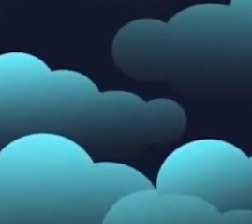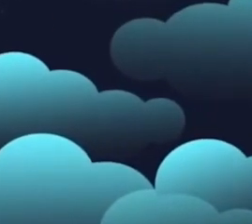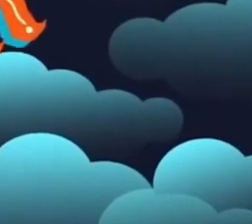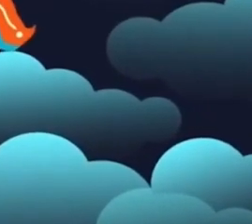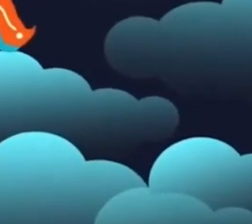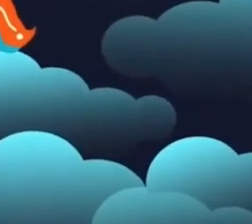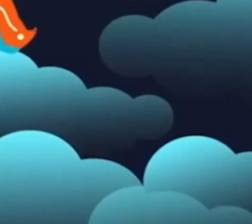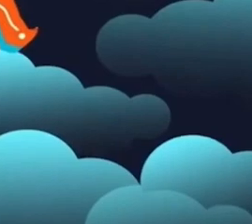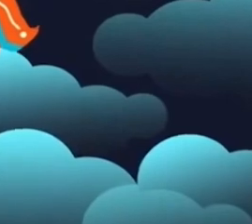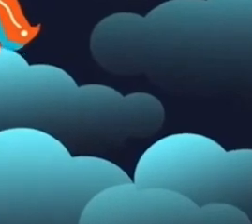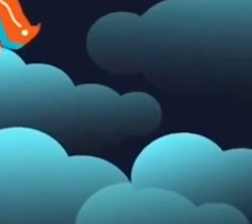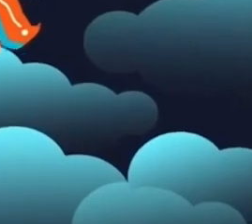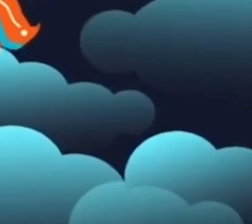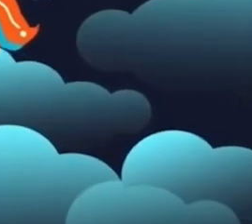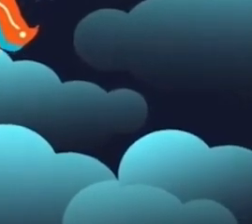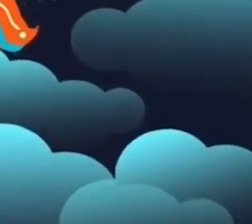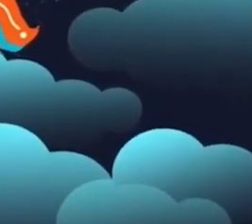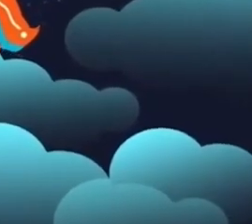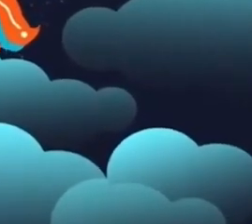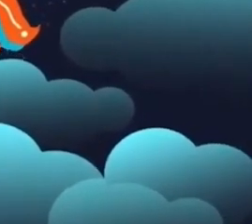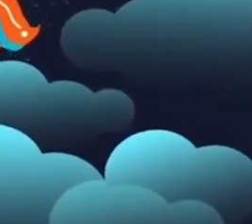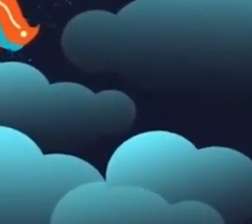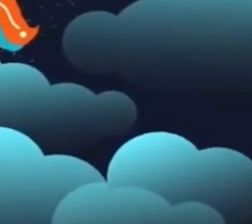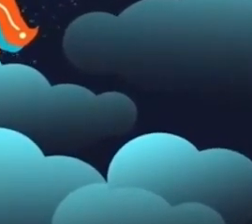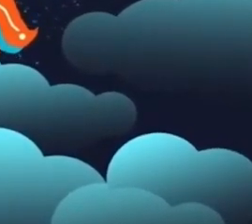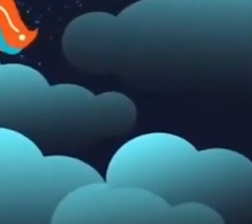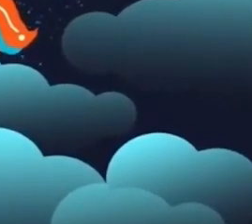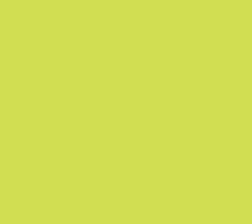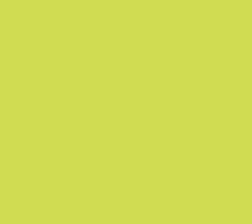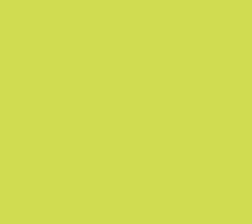tenho sonhos pra viver.